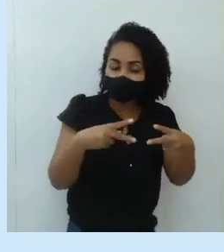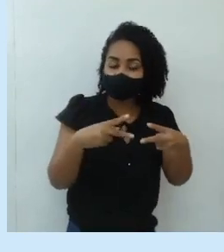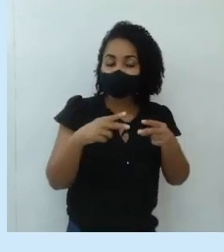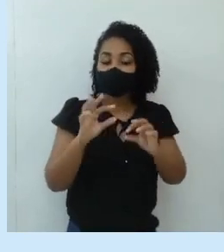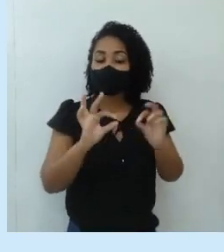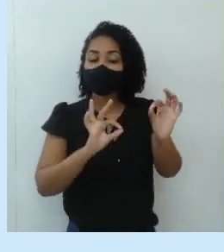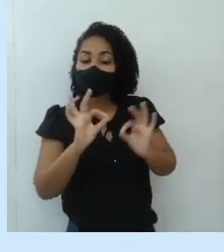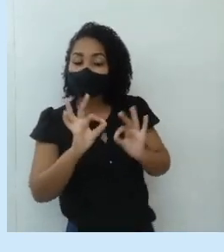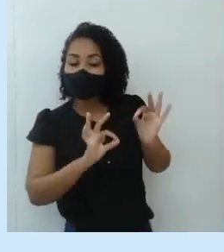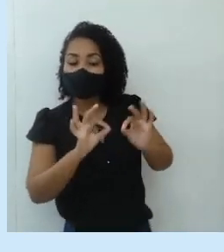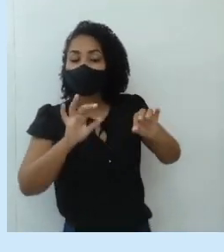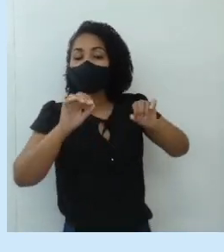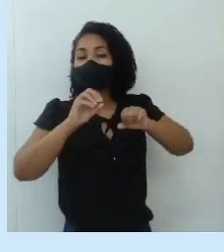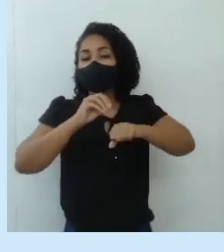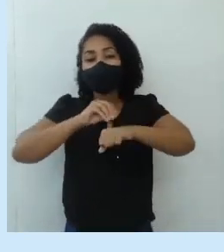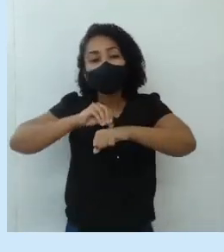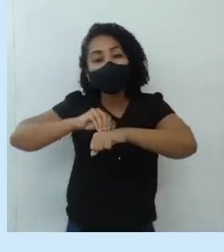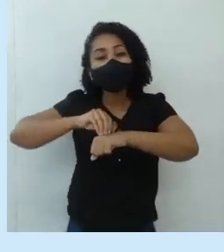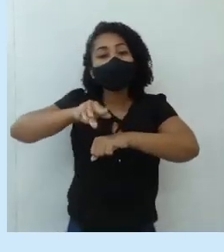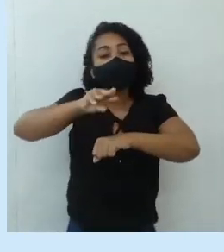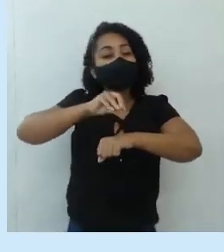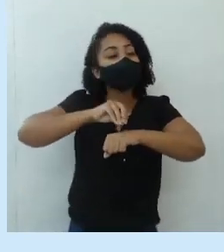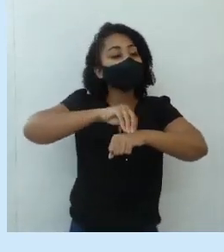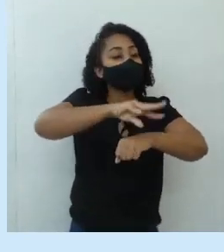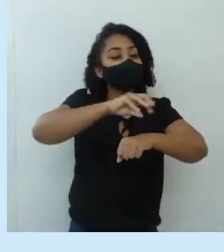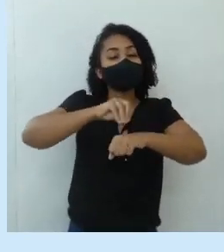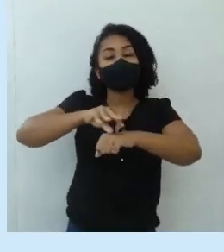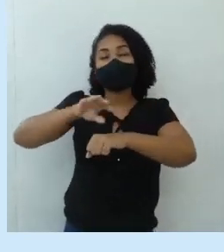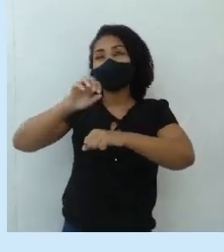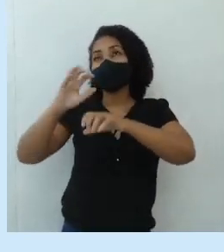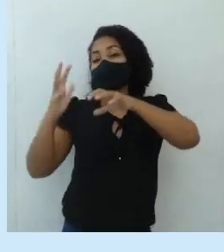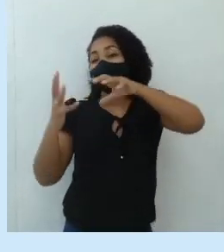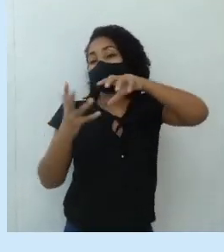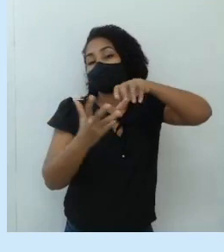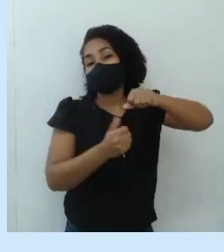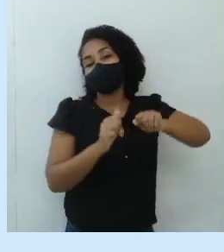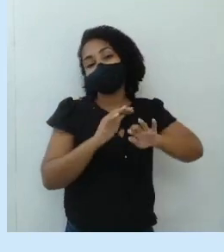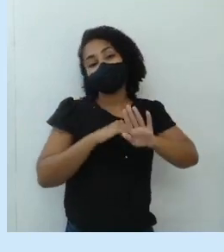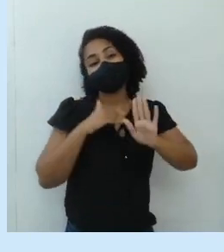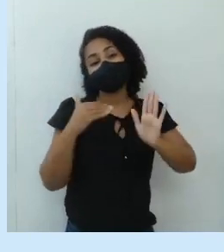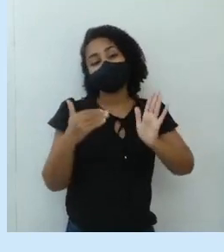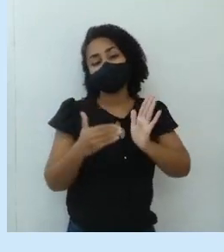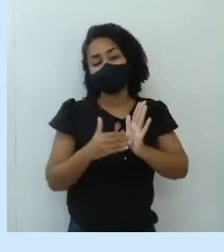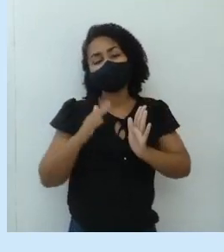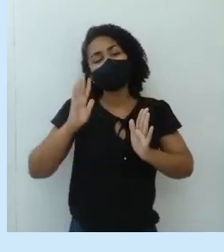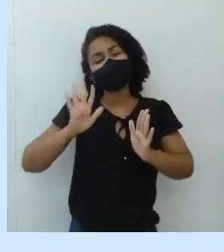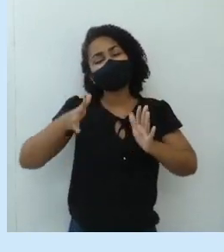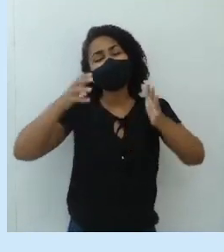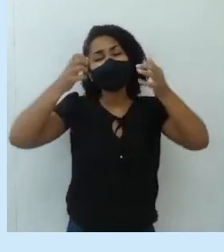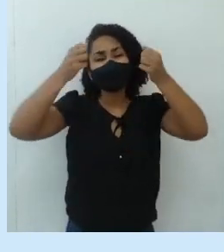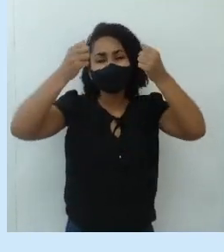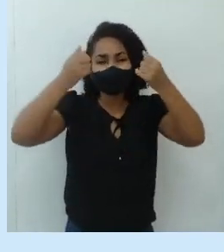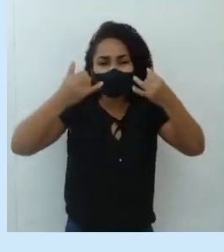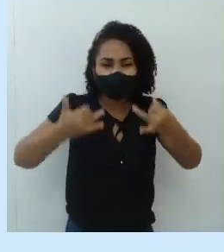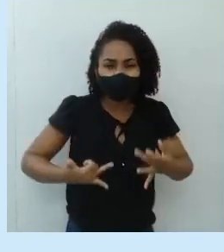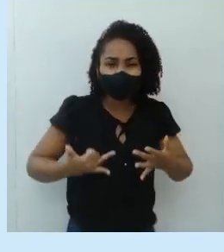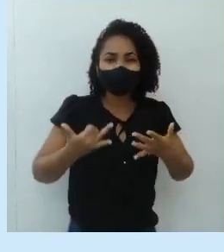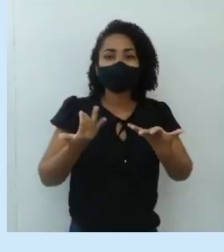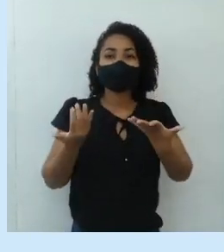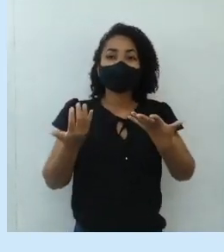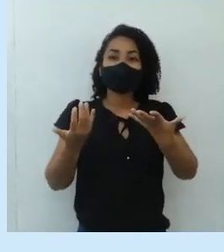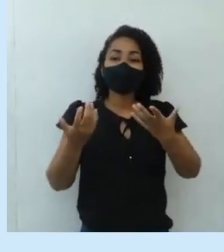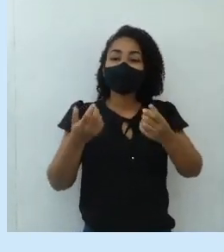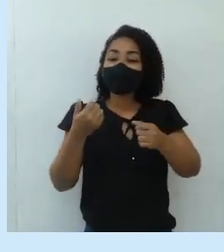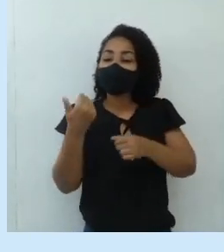e os enviam por satélite para todo o mundo. Bom, já que eu falei sobre meteorologia,